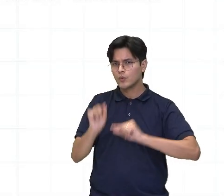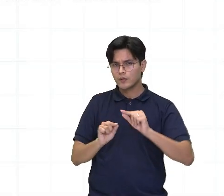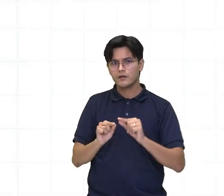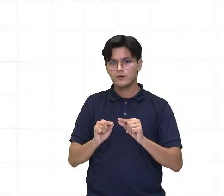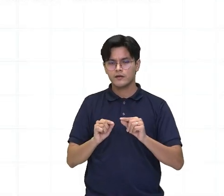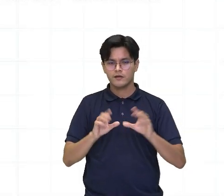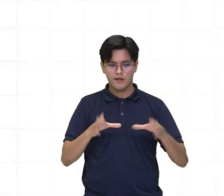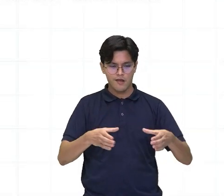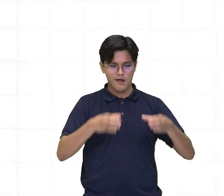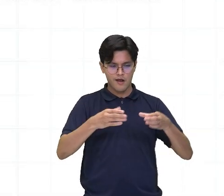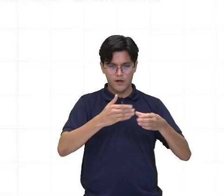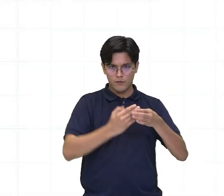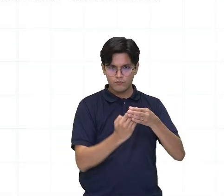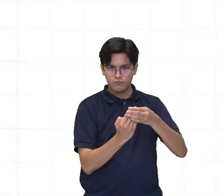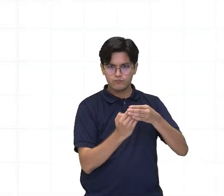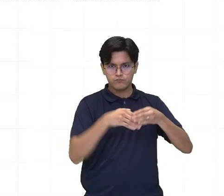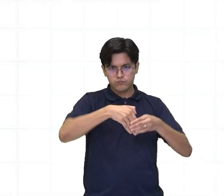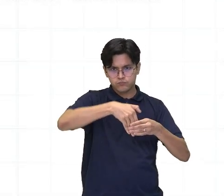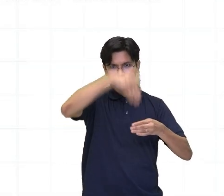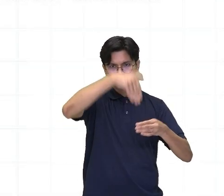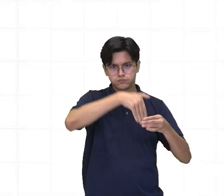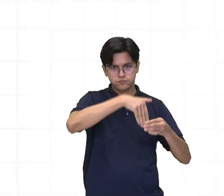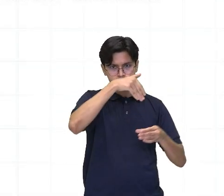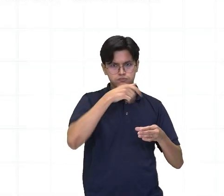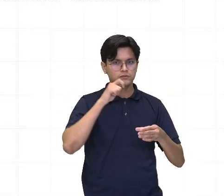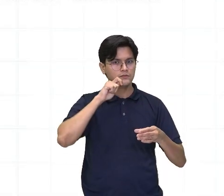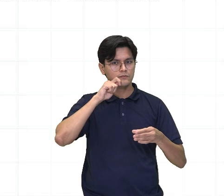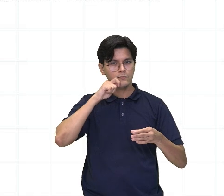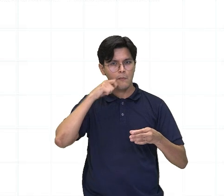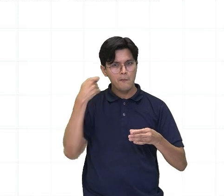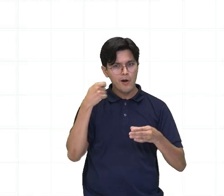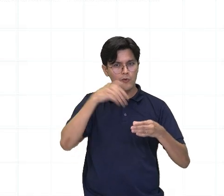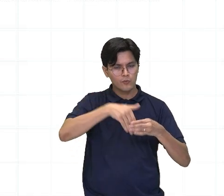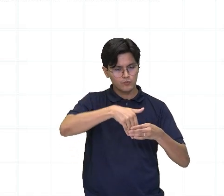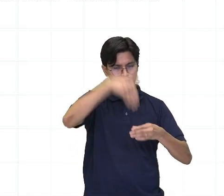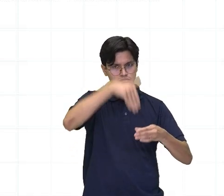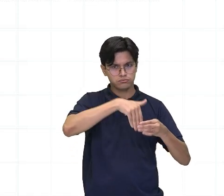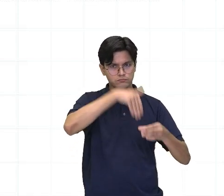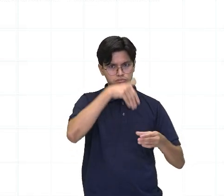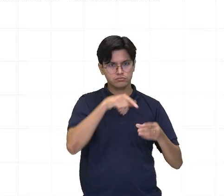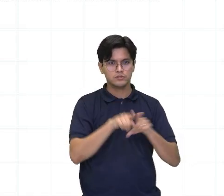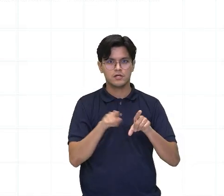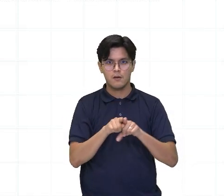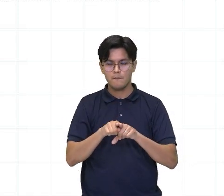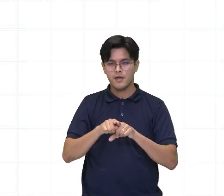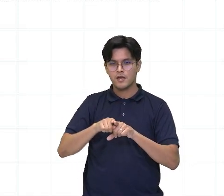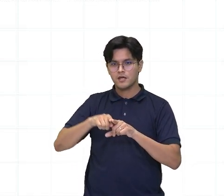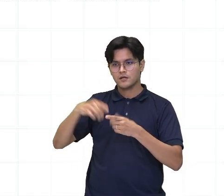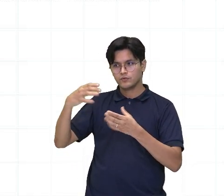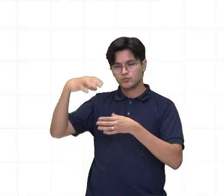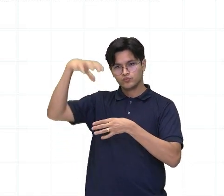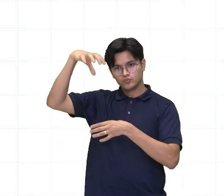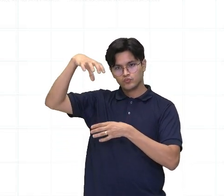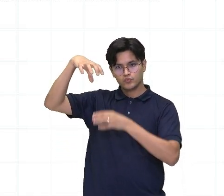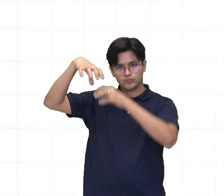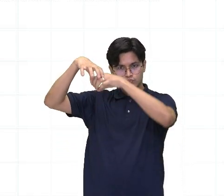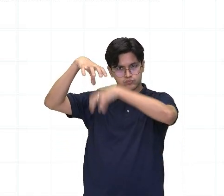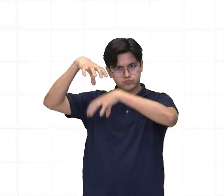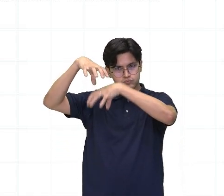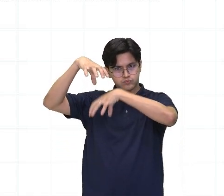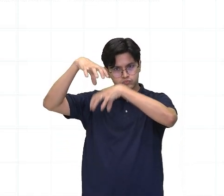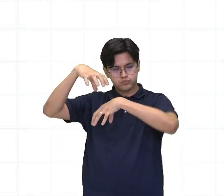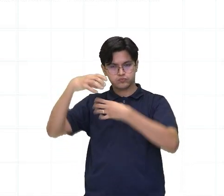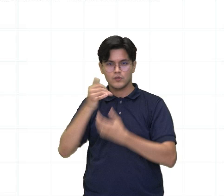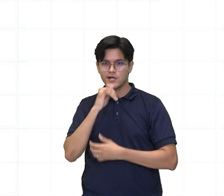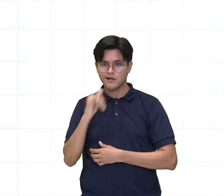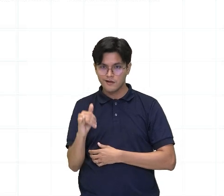do chuveiro elétrico, que são exemplos de aplicações da termodinâmica que possuem a energia